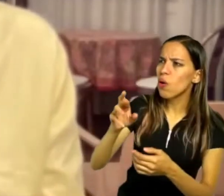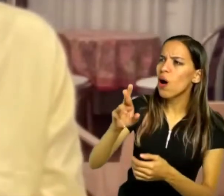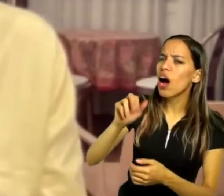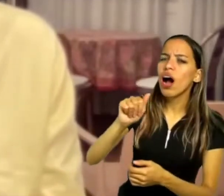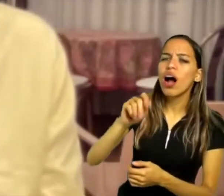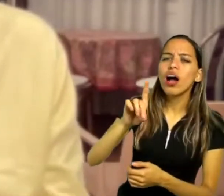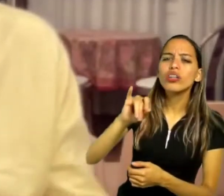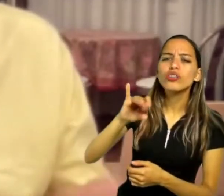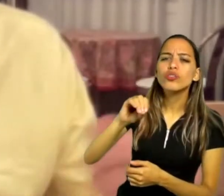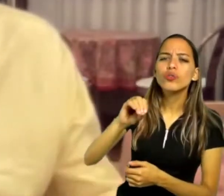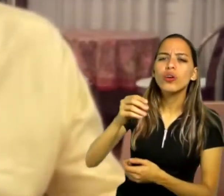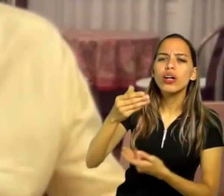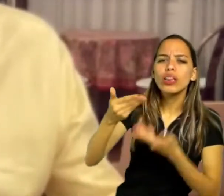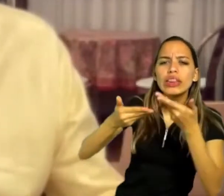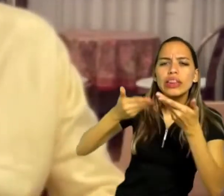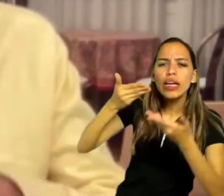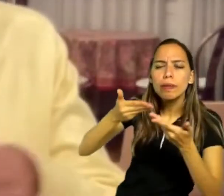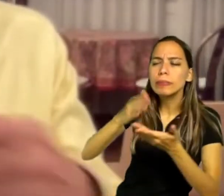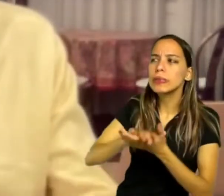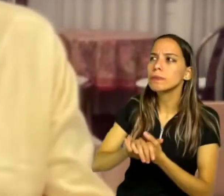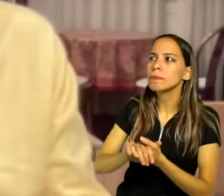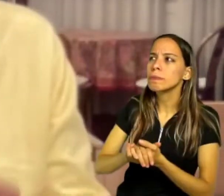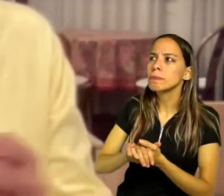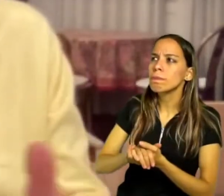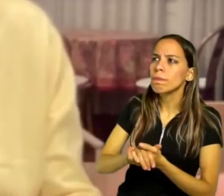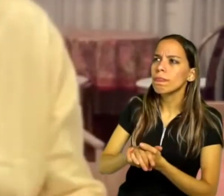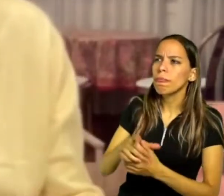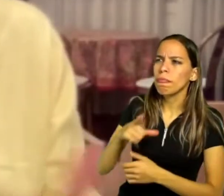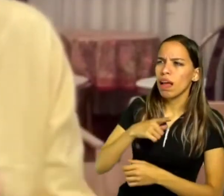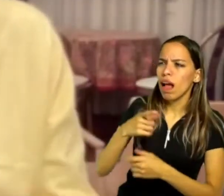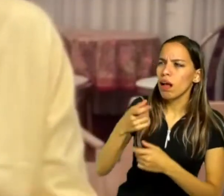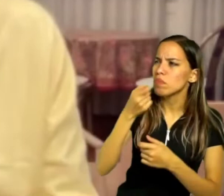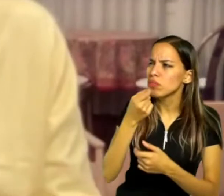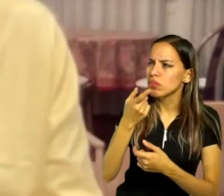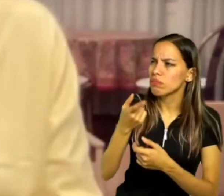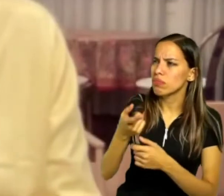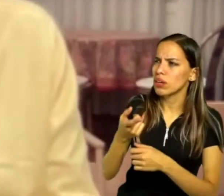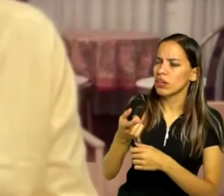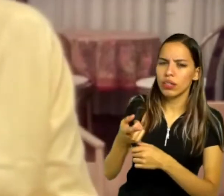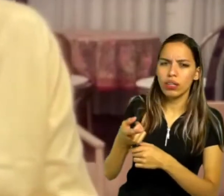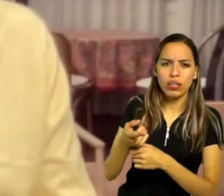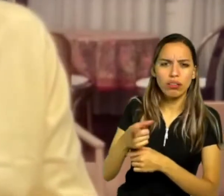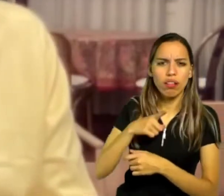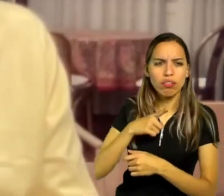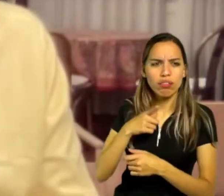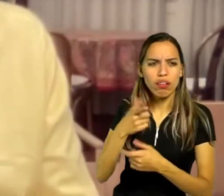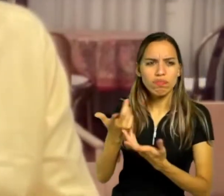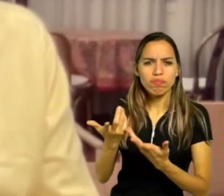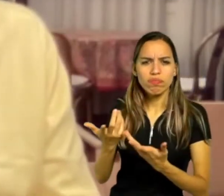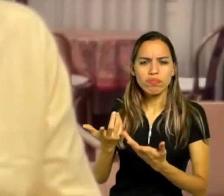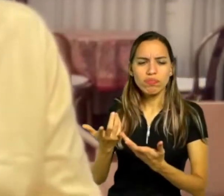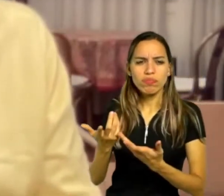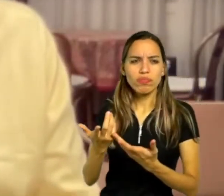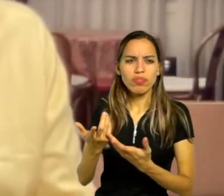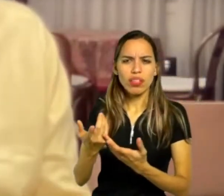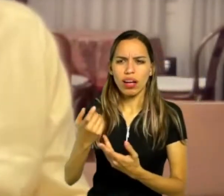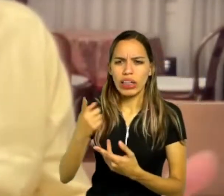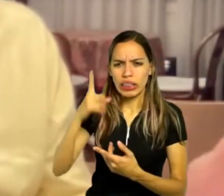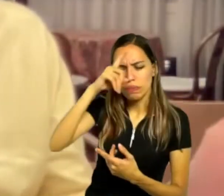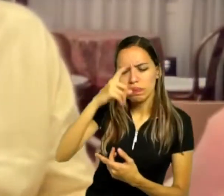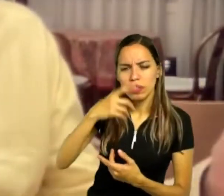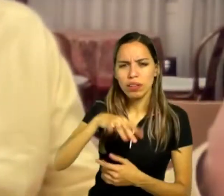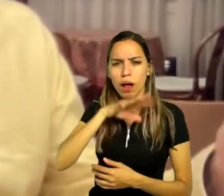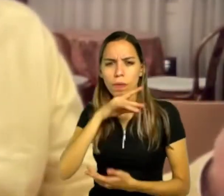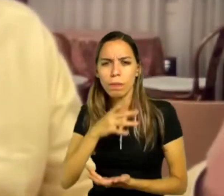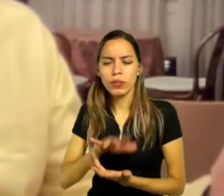da oncologia, que era parte do tratamento, com medicamentos, etc., era muito precária naquele tempo. E eu tive